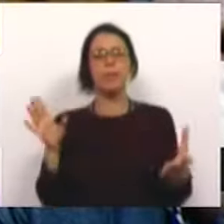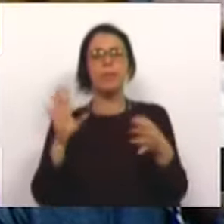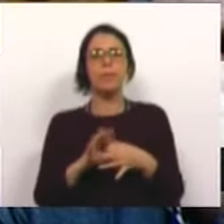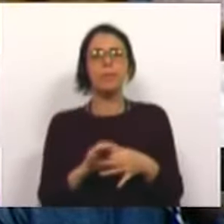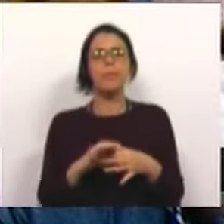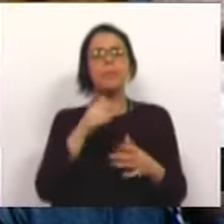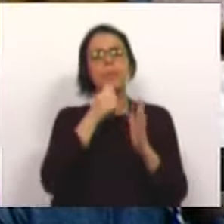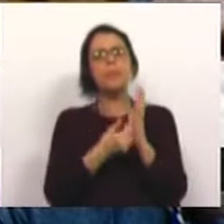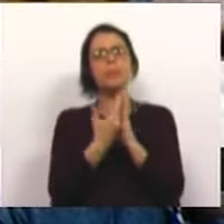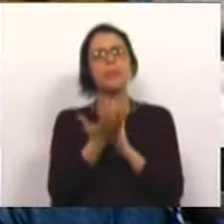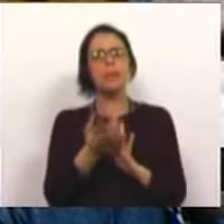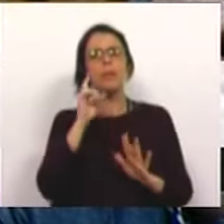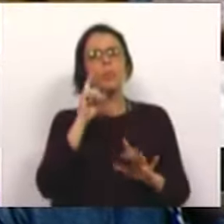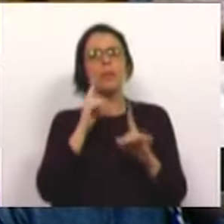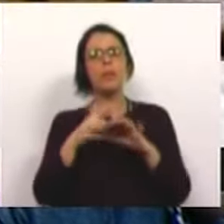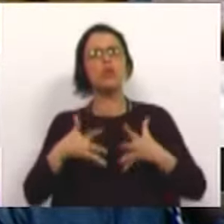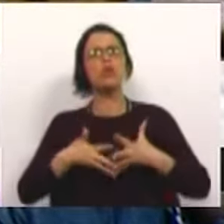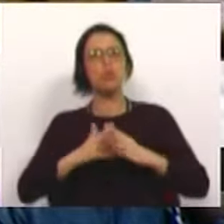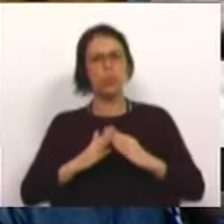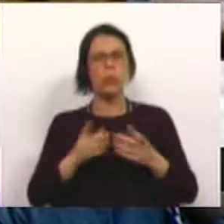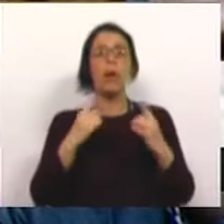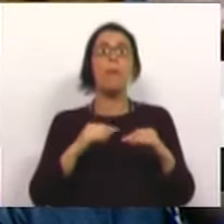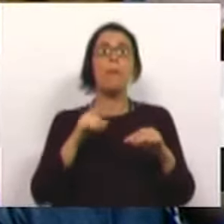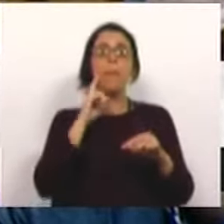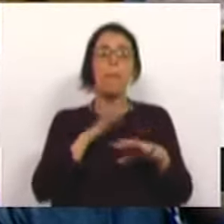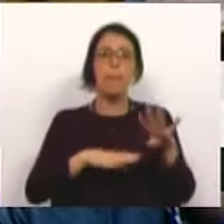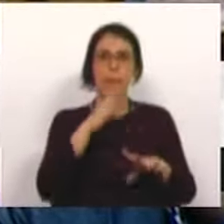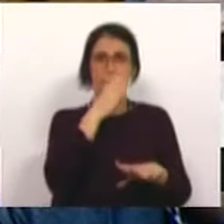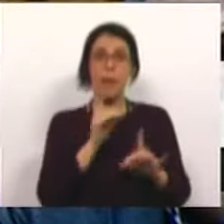respeito às medidas de prevenção estrutural e de prevenção